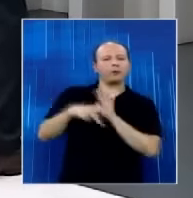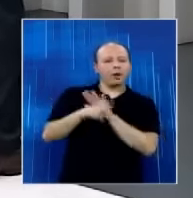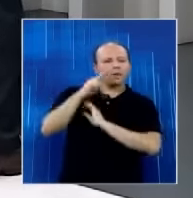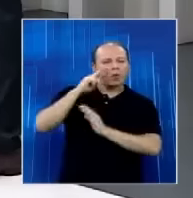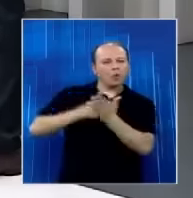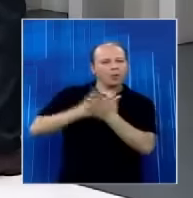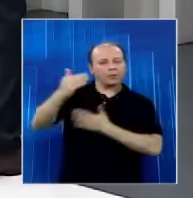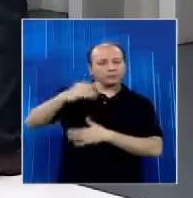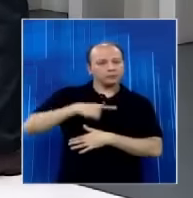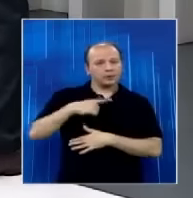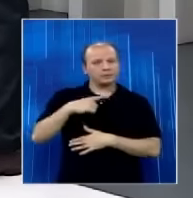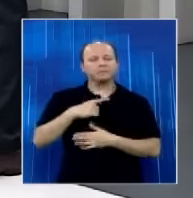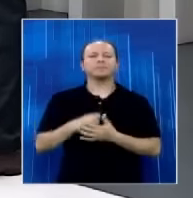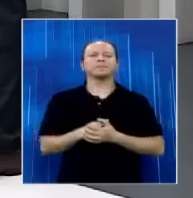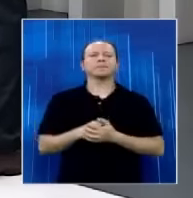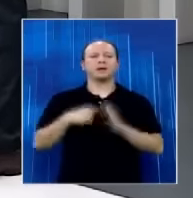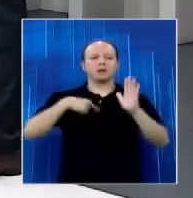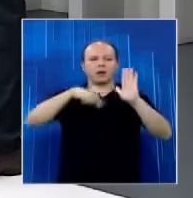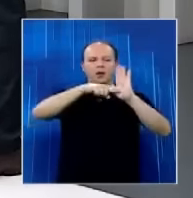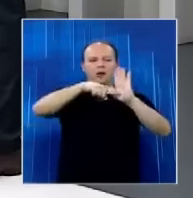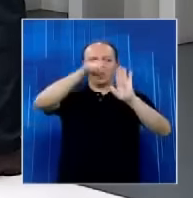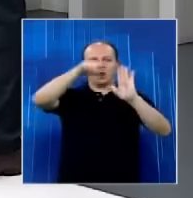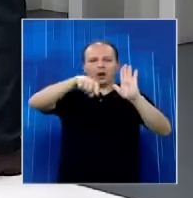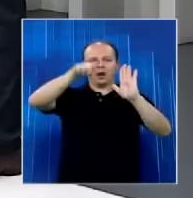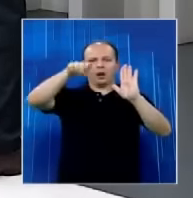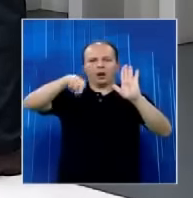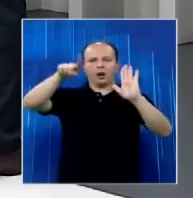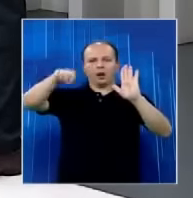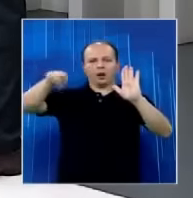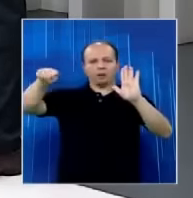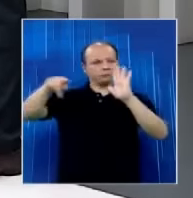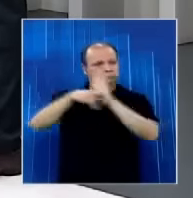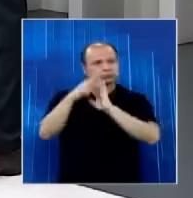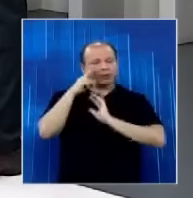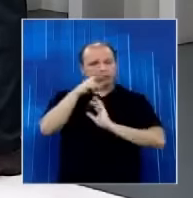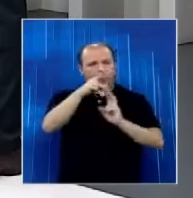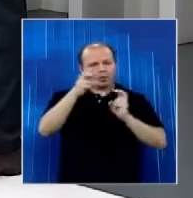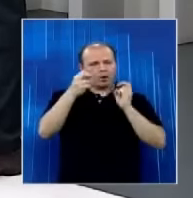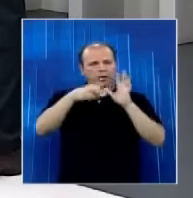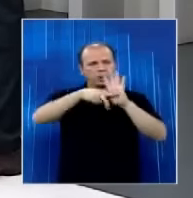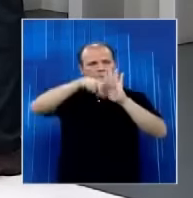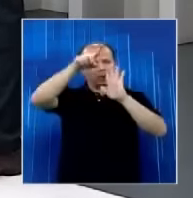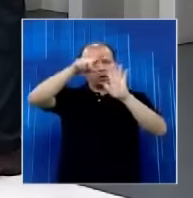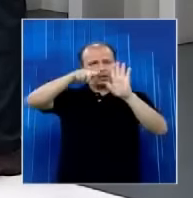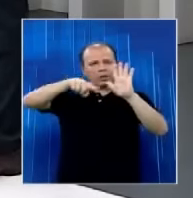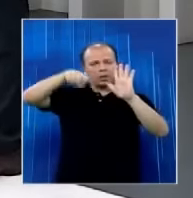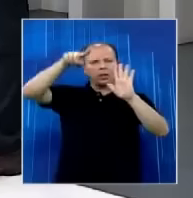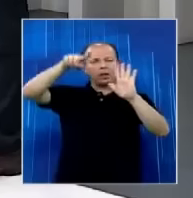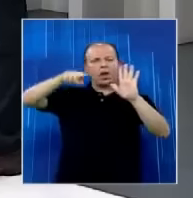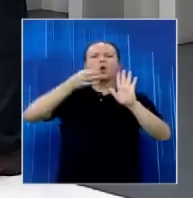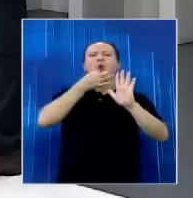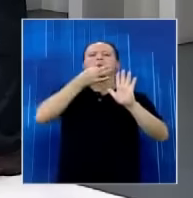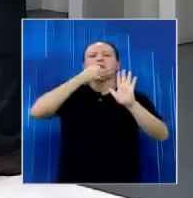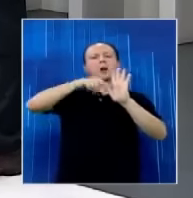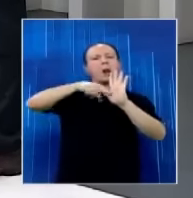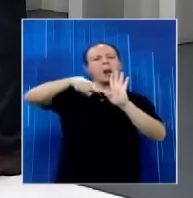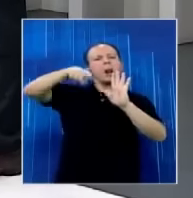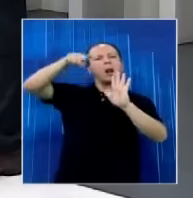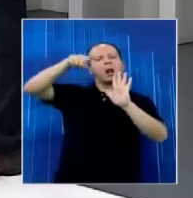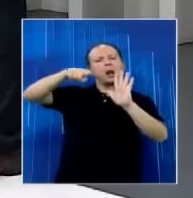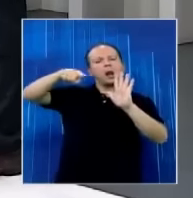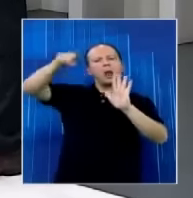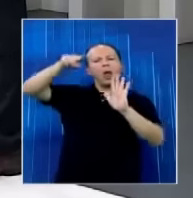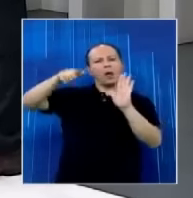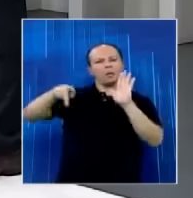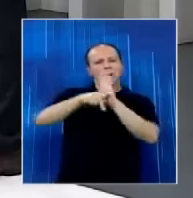começou, mas a gente pode ver claramente uma linha de tendência aqui, como foi aumentando, os comentários foram aumentando ao